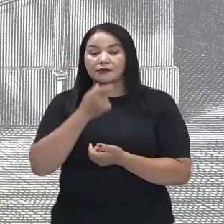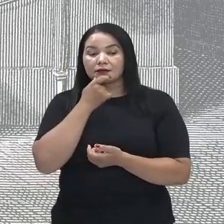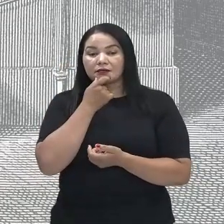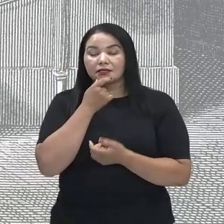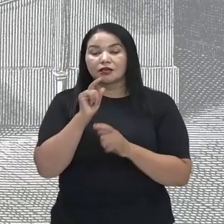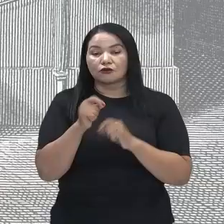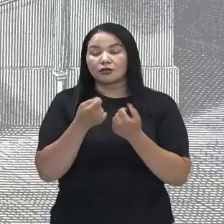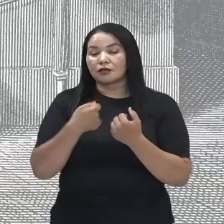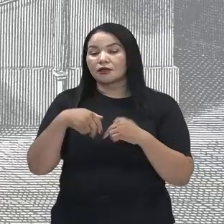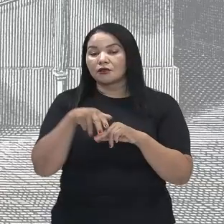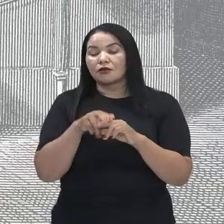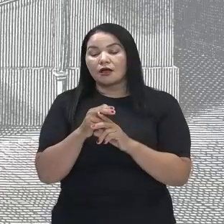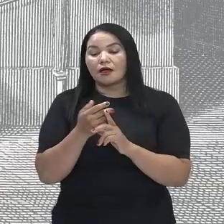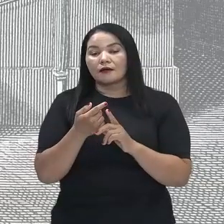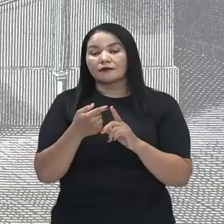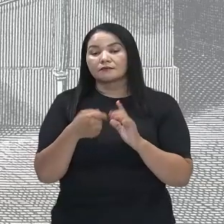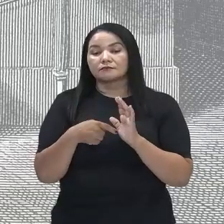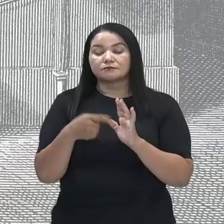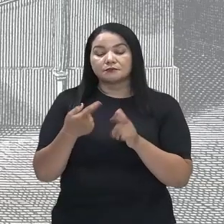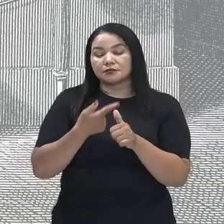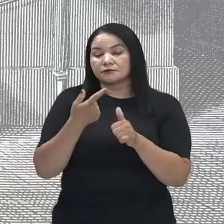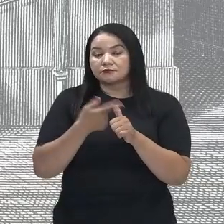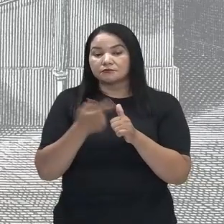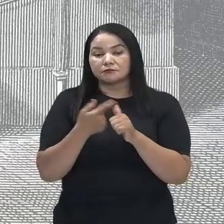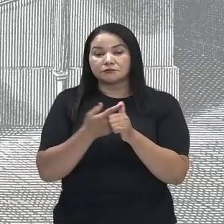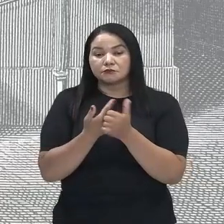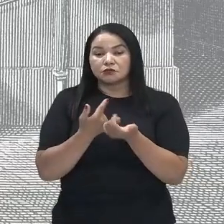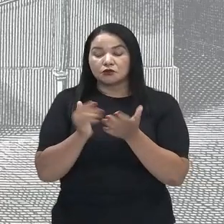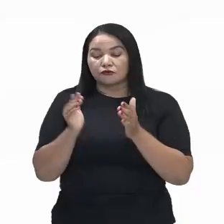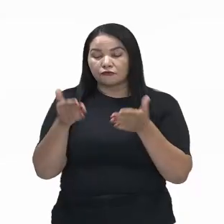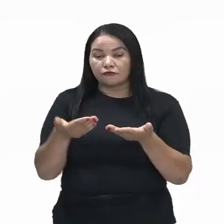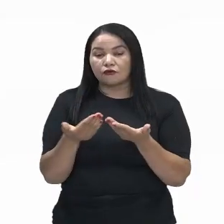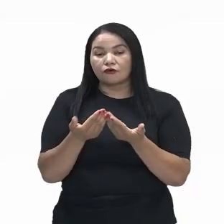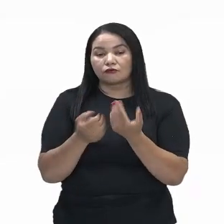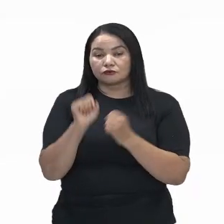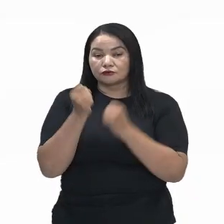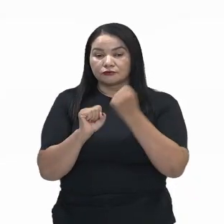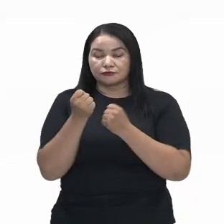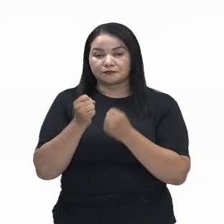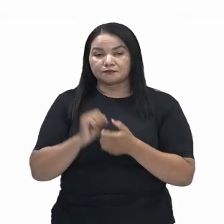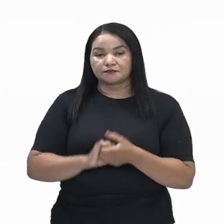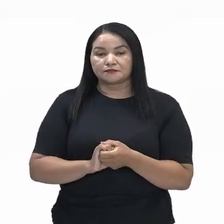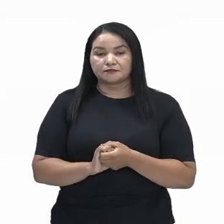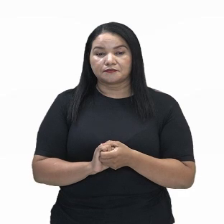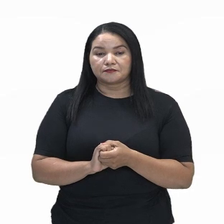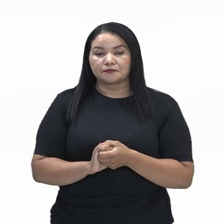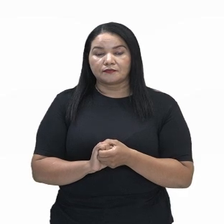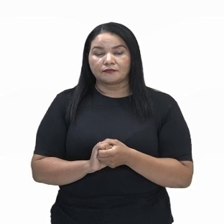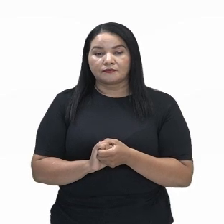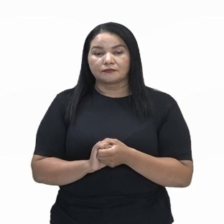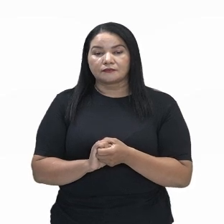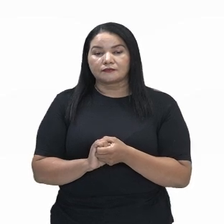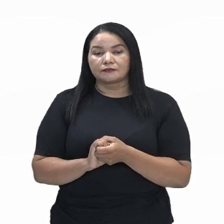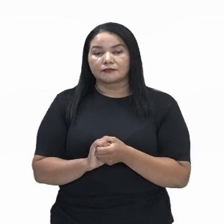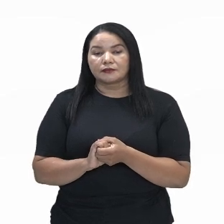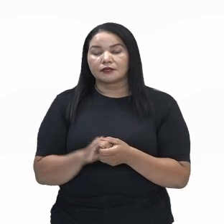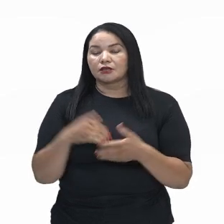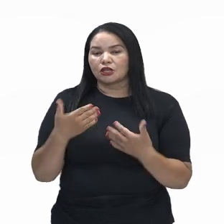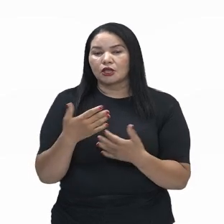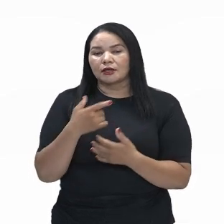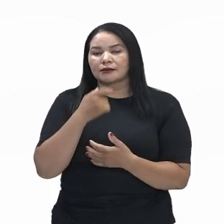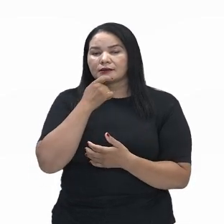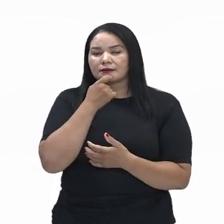a pioneira nesse processo da industrialização. Então, por que a Inglaterra